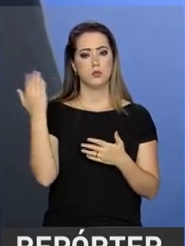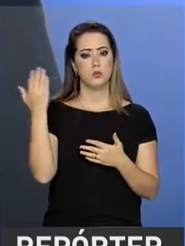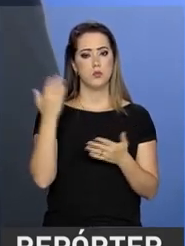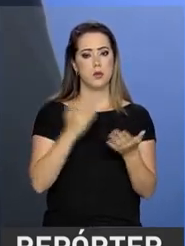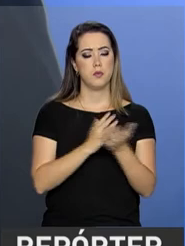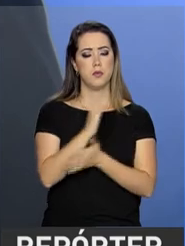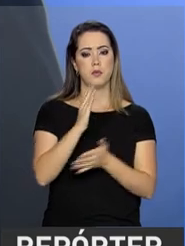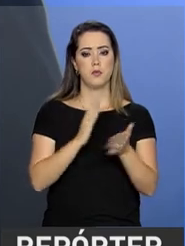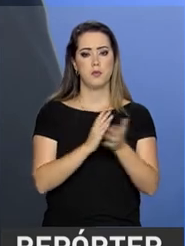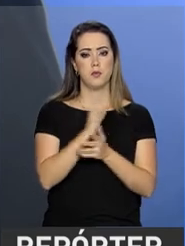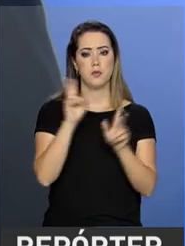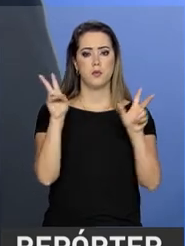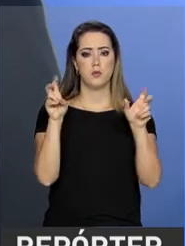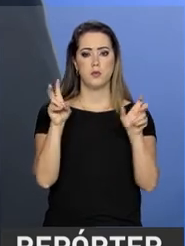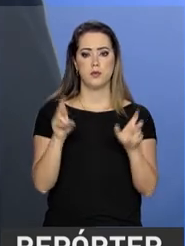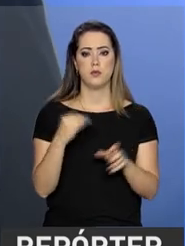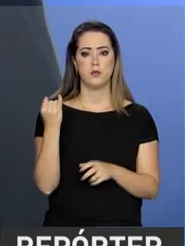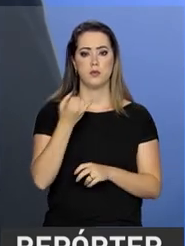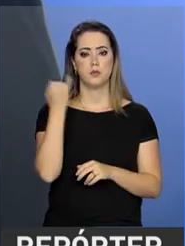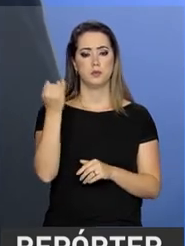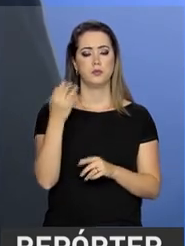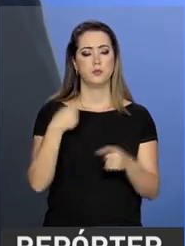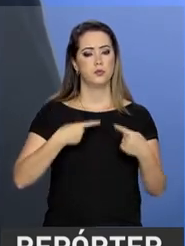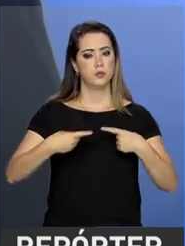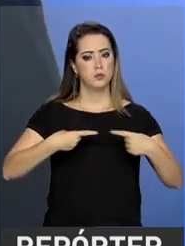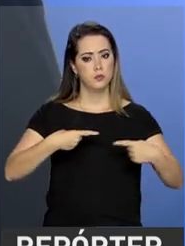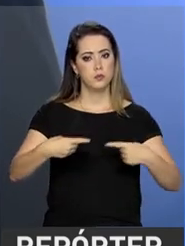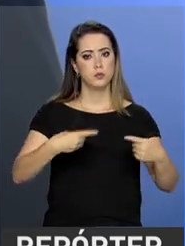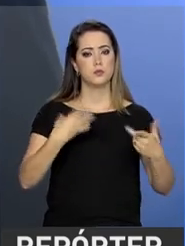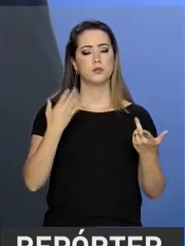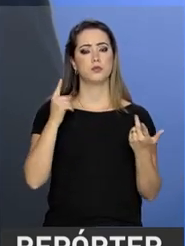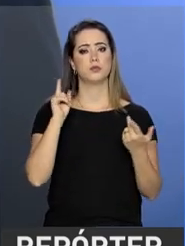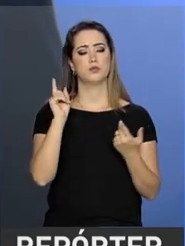importantes que estão em discussão então esse foi o sentido dessa reunião